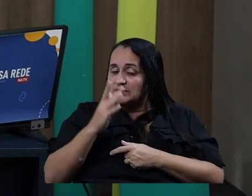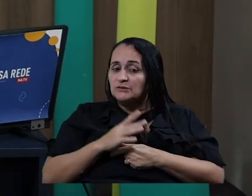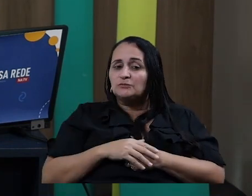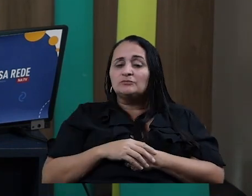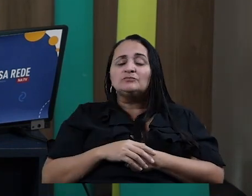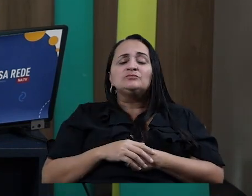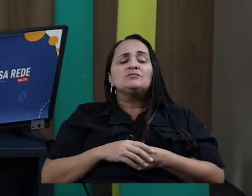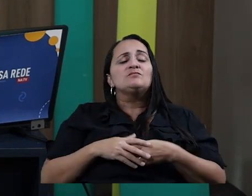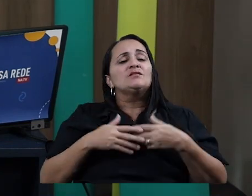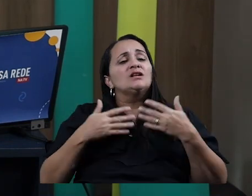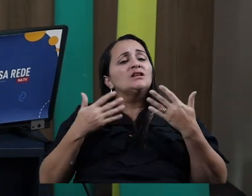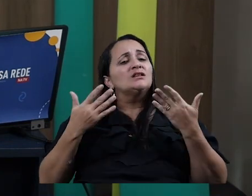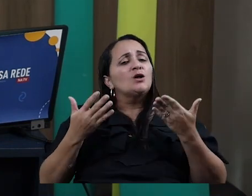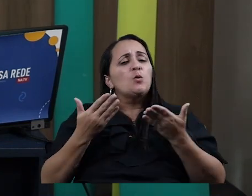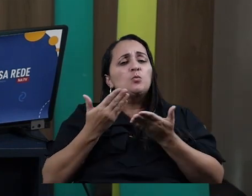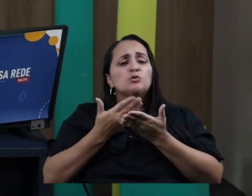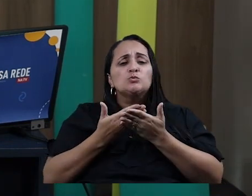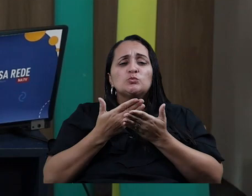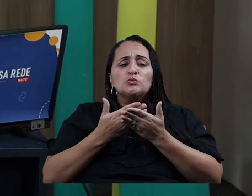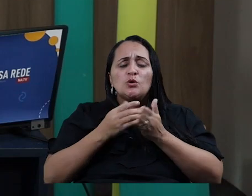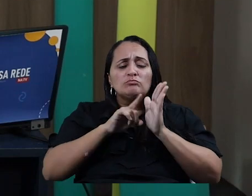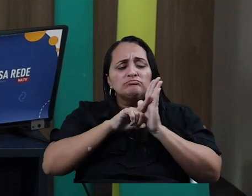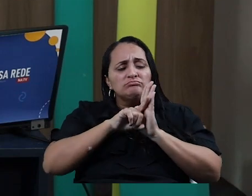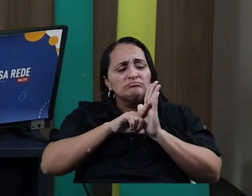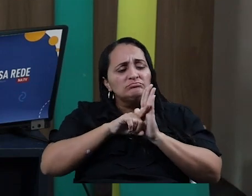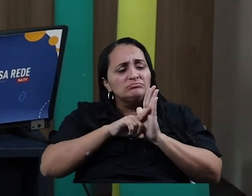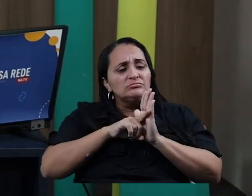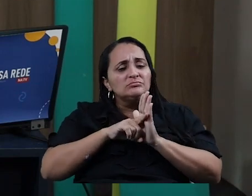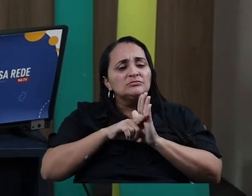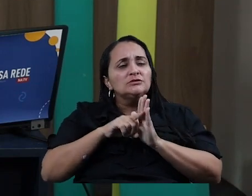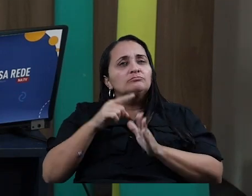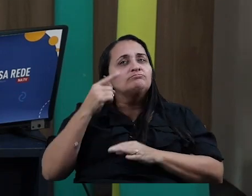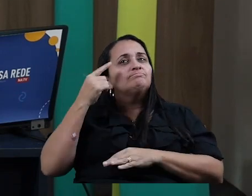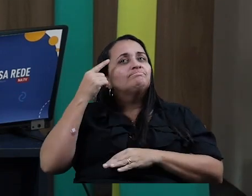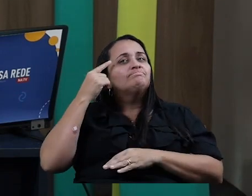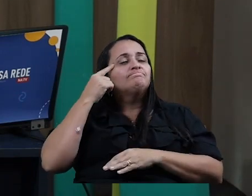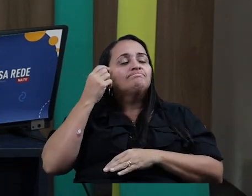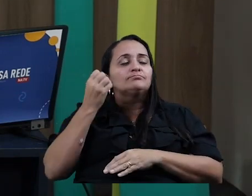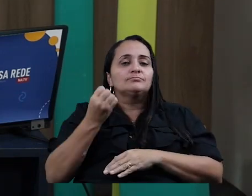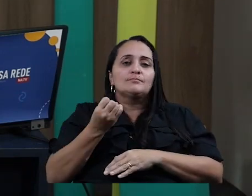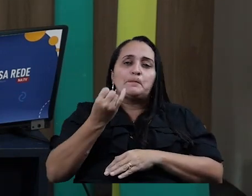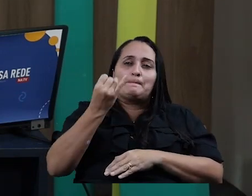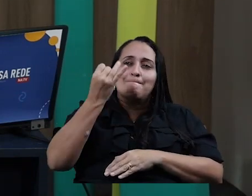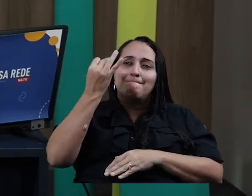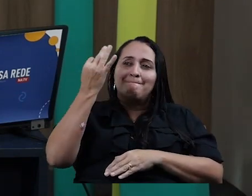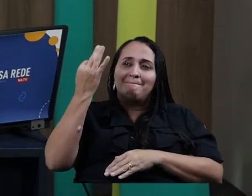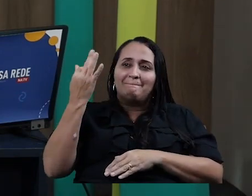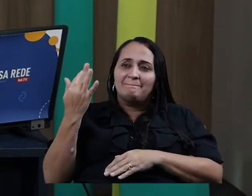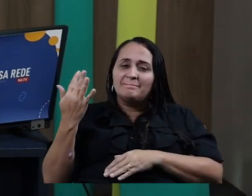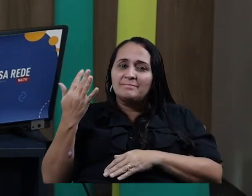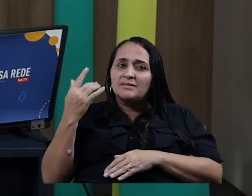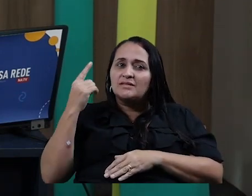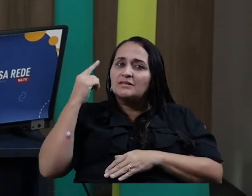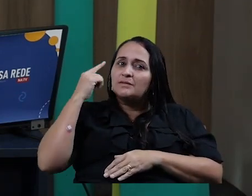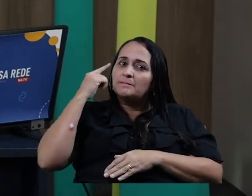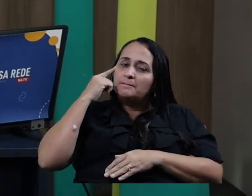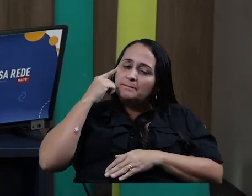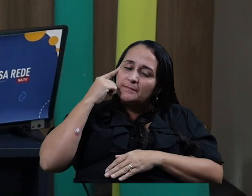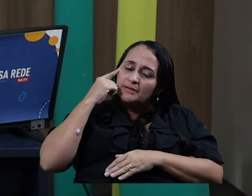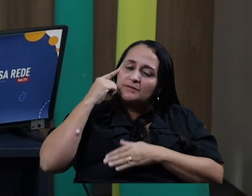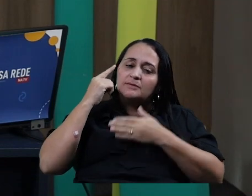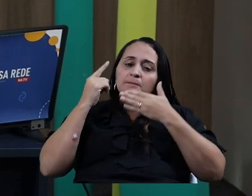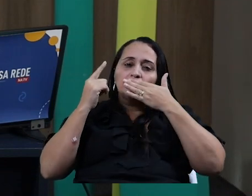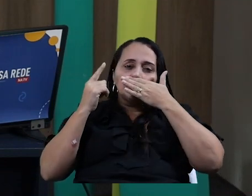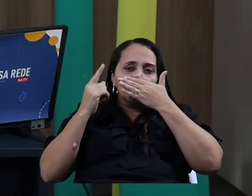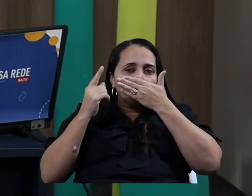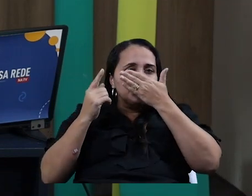Então foi por isso, muitos estudiosos dizem que foi baseado nos dedos, que eles pensaram nesses